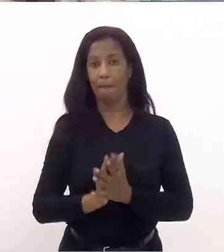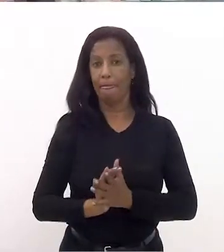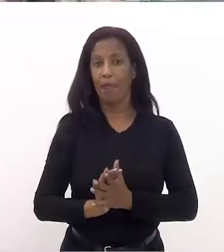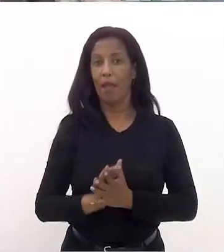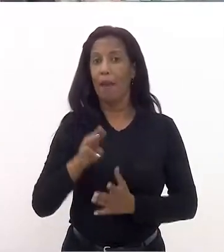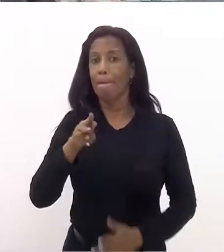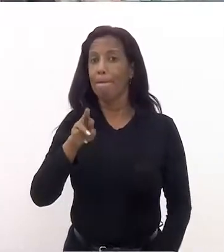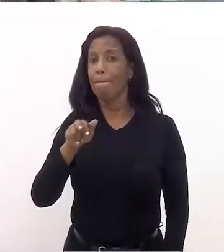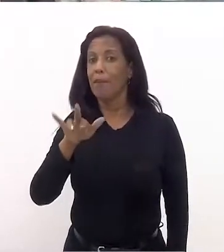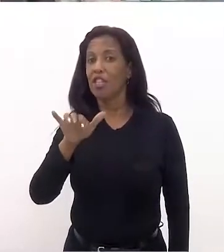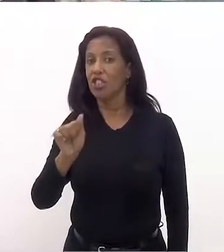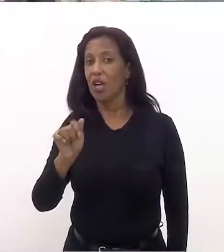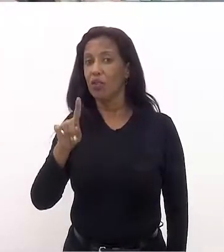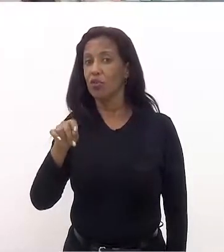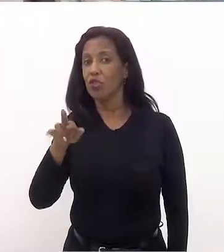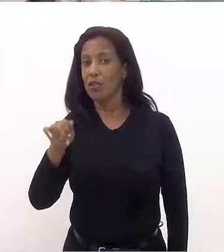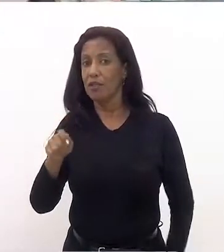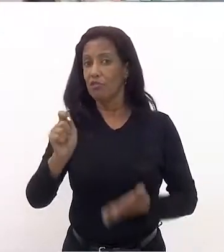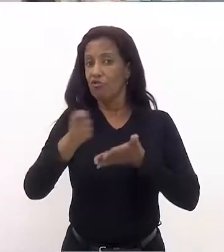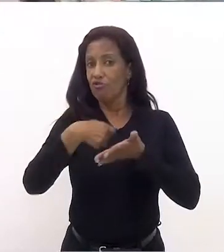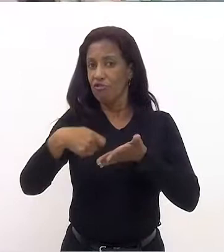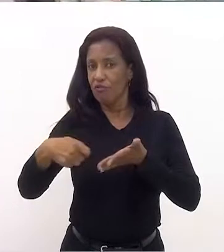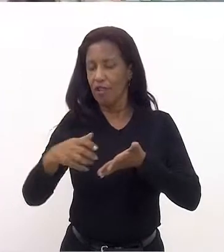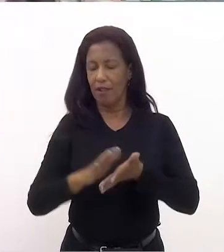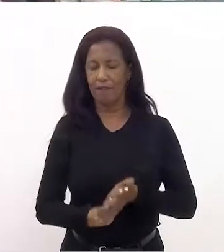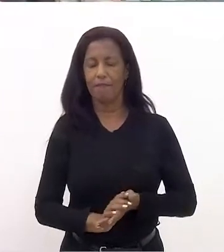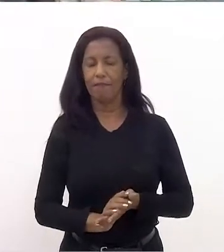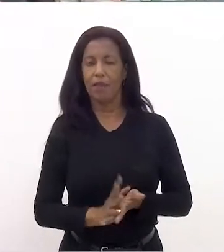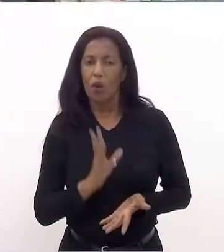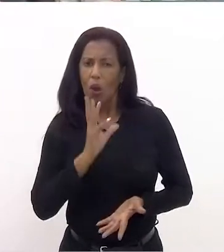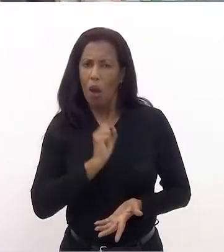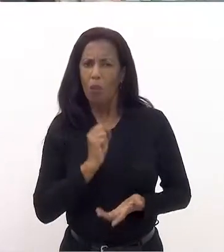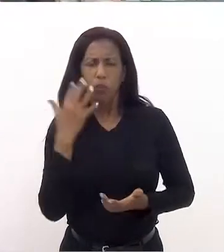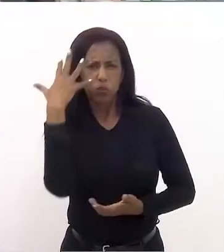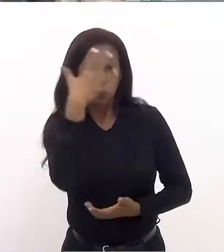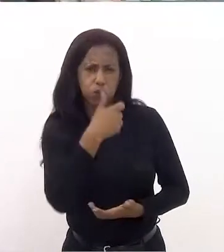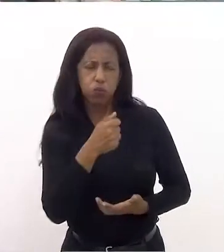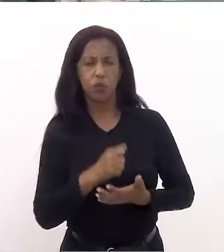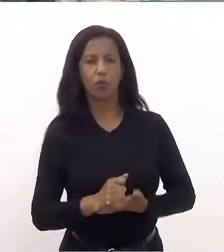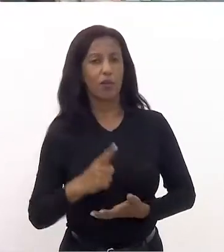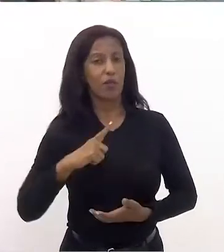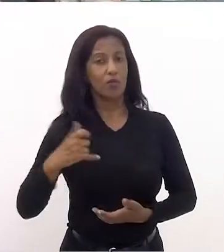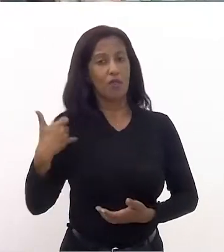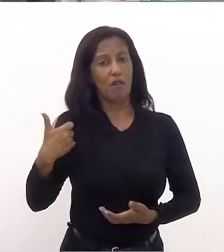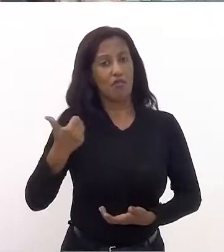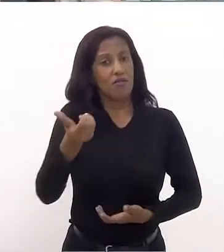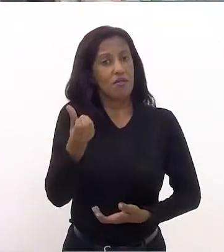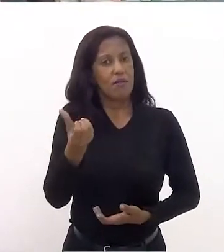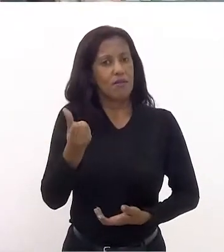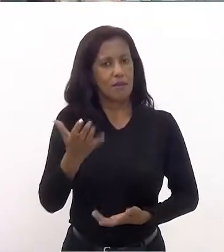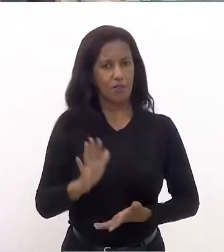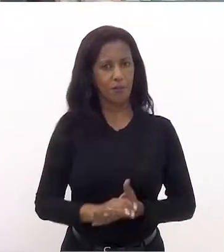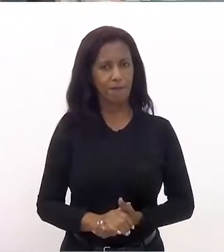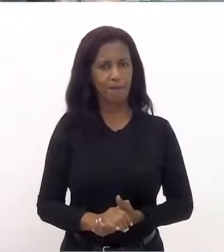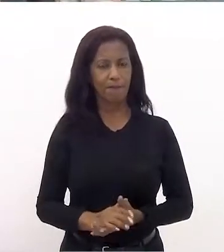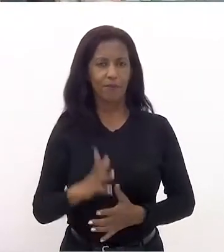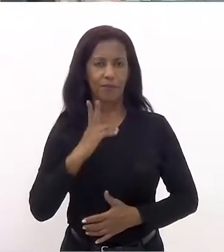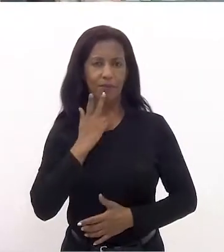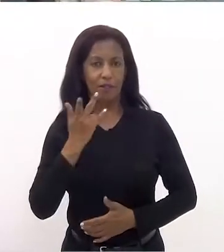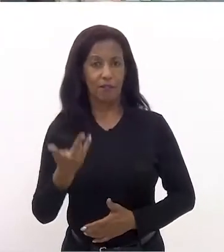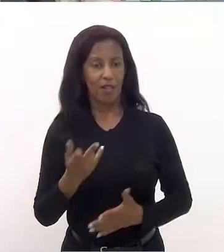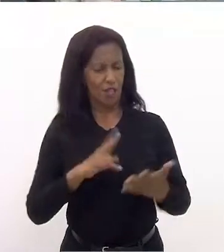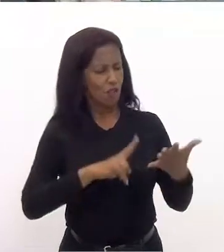Machado de Assis escreve sobre o romance. Então, é um romance muito bonito. E eu tinha 16 anos.